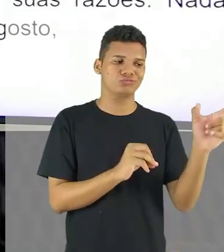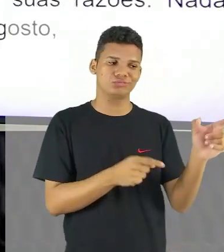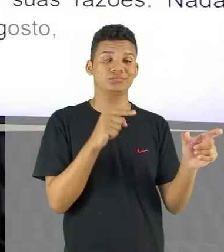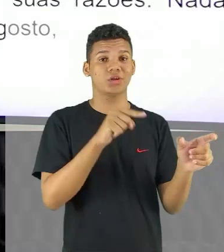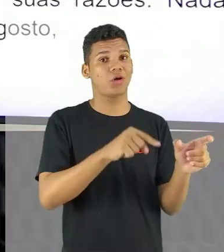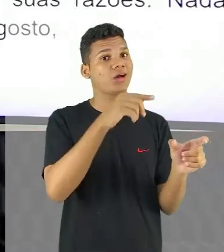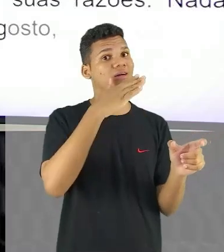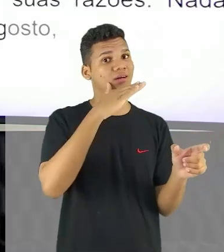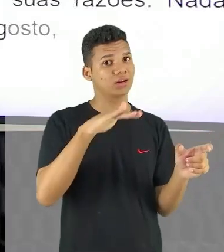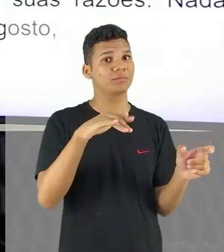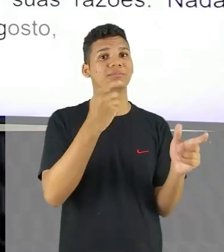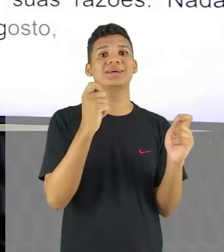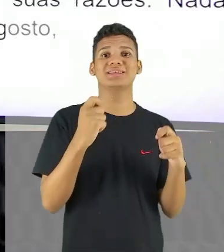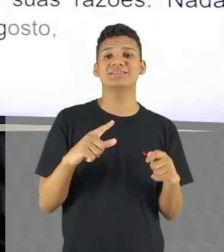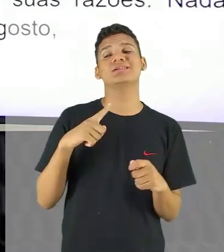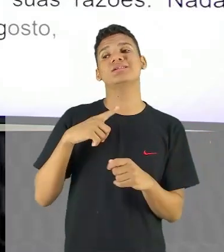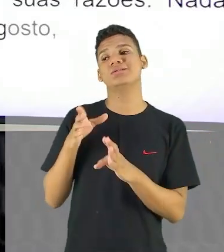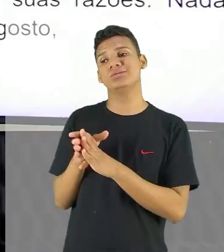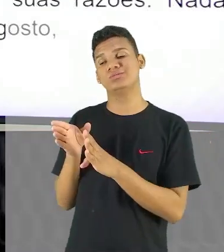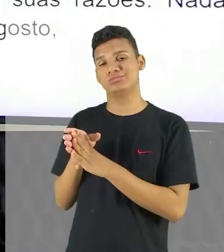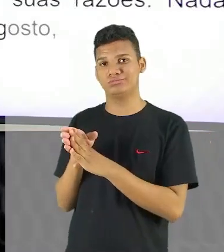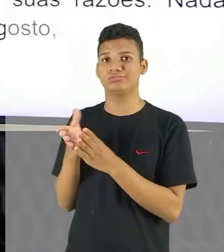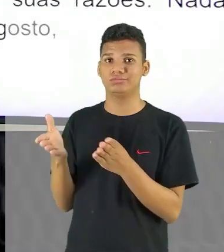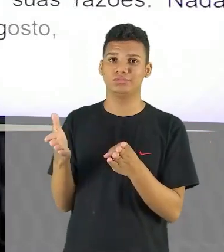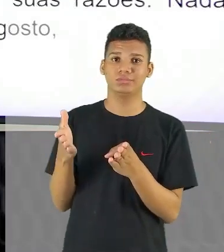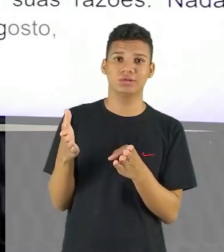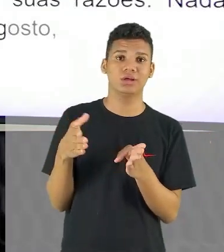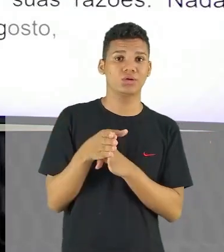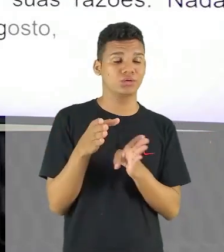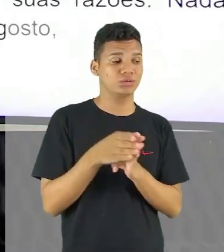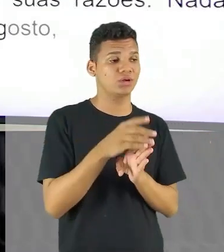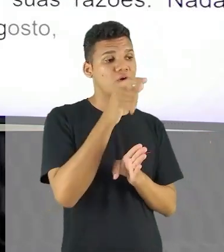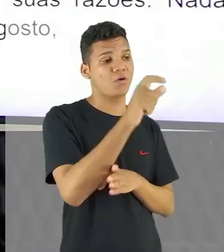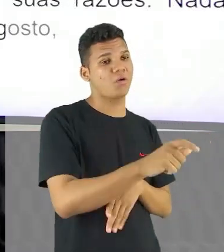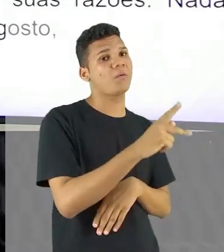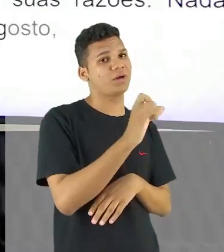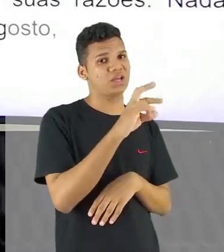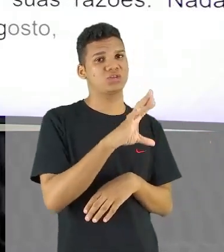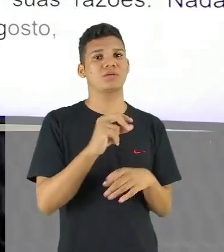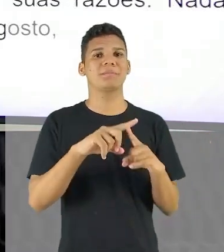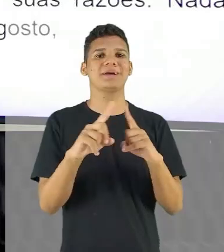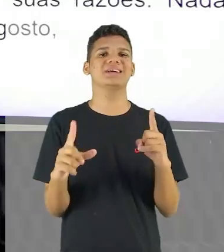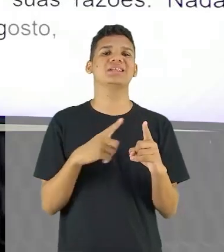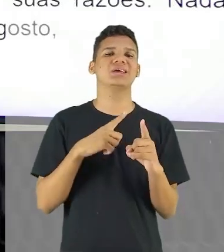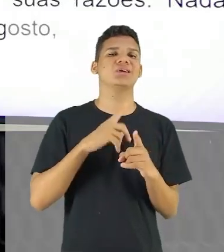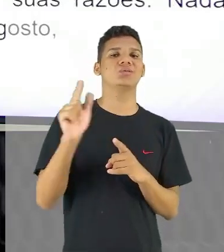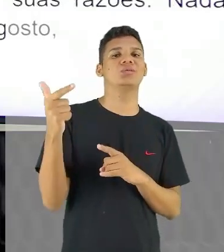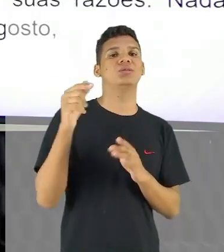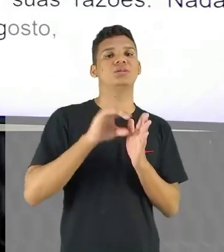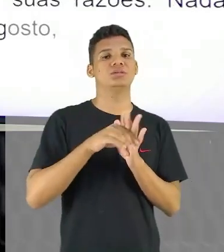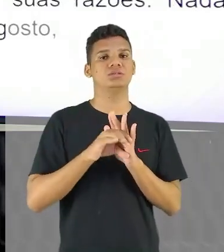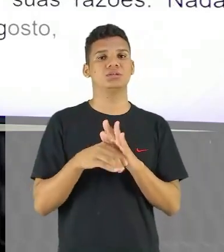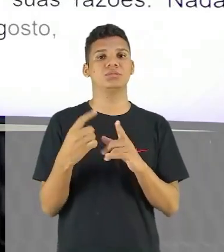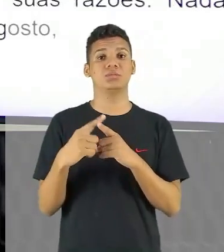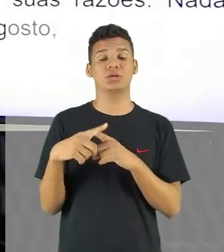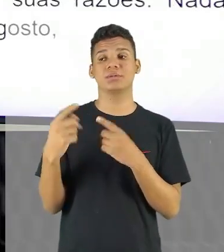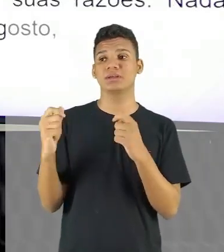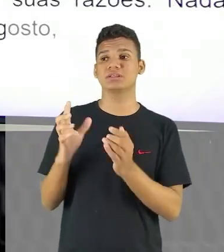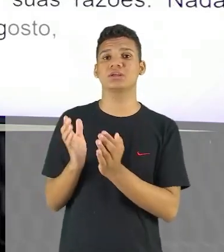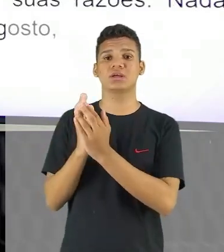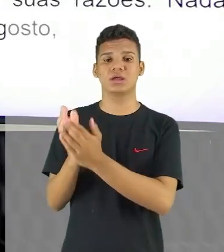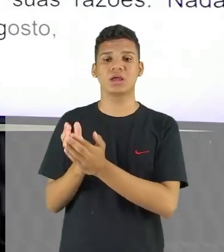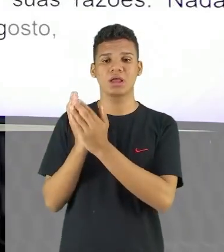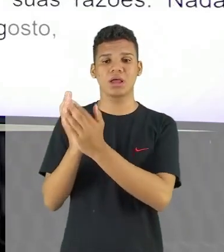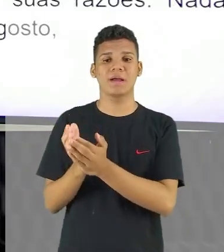barqueiro, que o avô é barqueiro, ele tinha que ter no meio do mar. Aqui a gente tem um outro conceito, tem que ir para a marinha mercante,